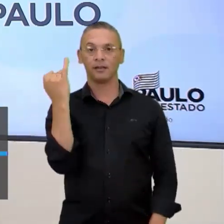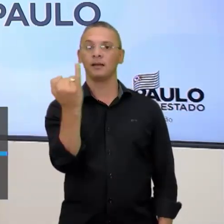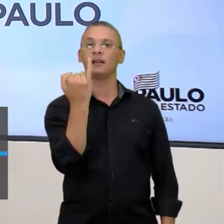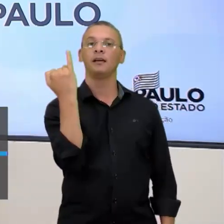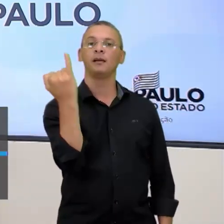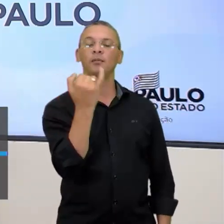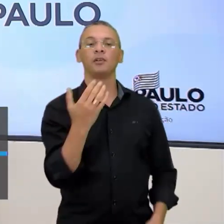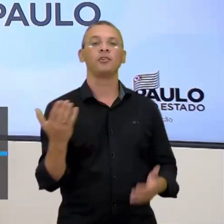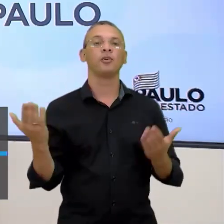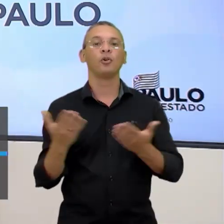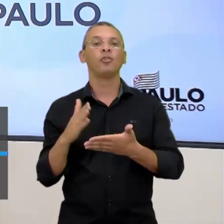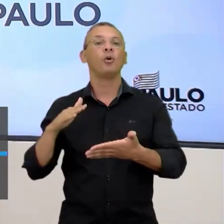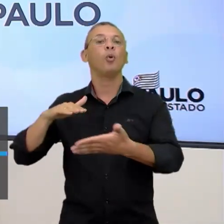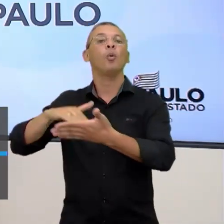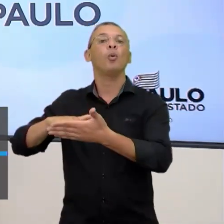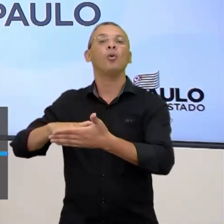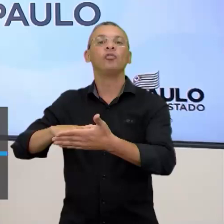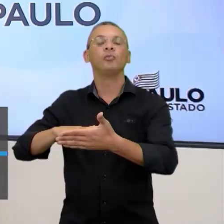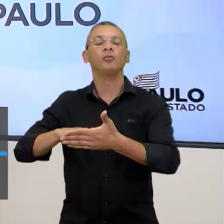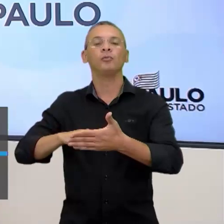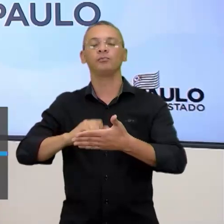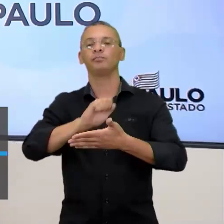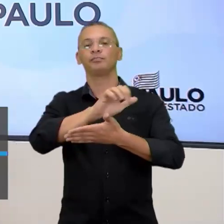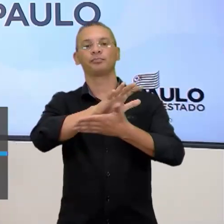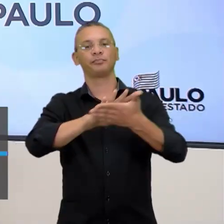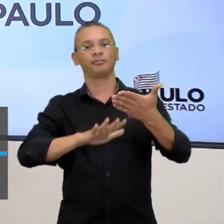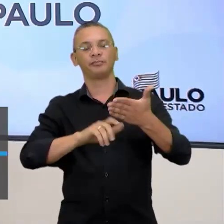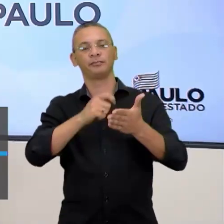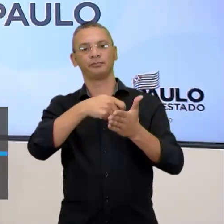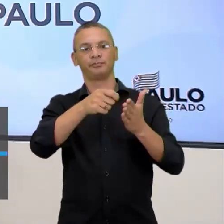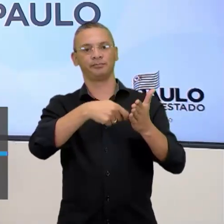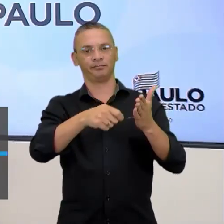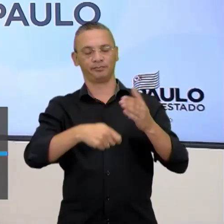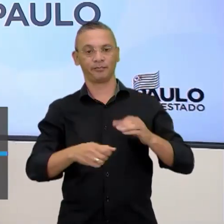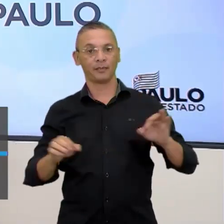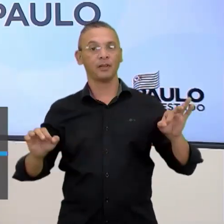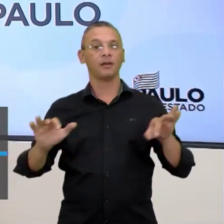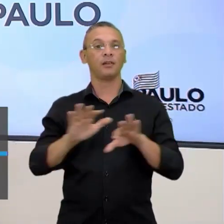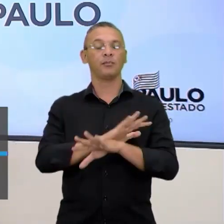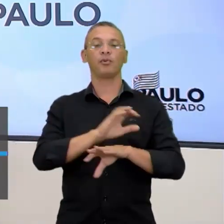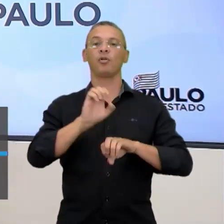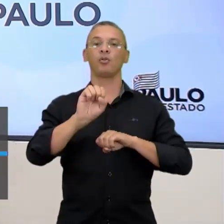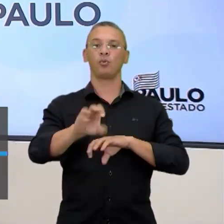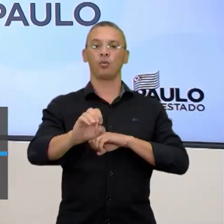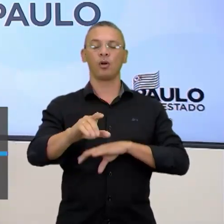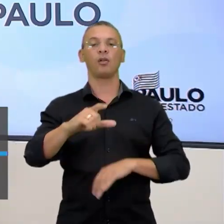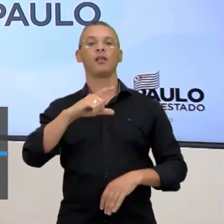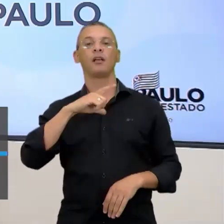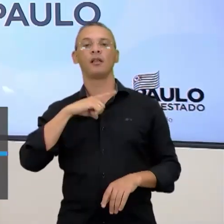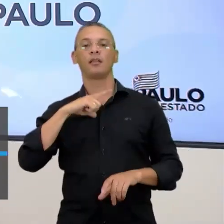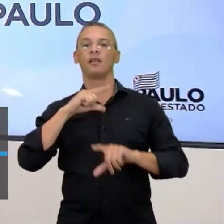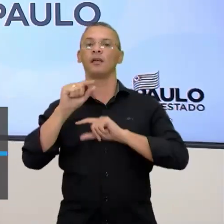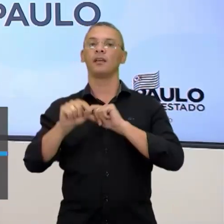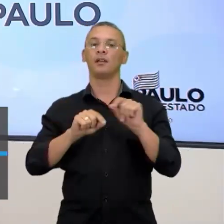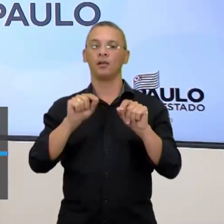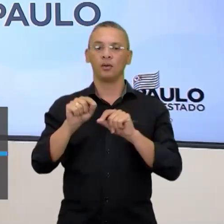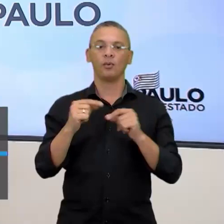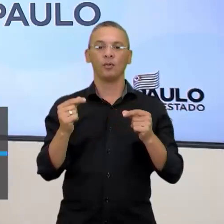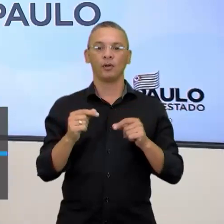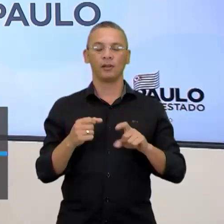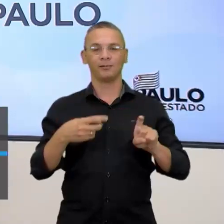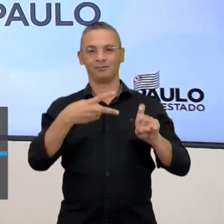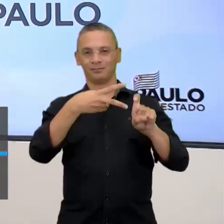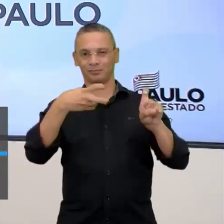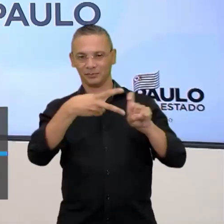importante. Hoje é o último dia para fazer as tarefas, tá bom? Então, assim que terminar essa aula, vai surgir lá a sua aula lá no